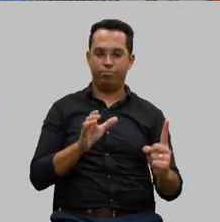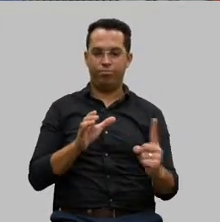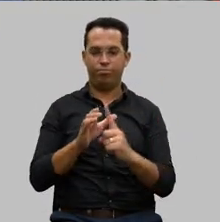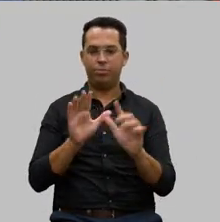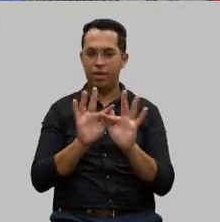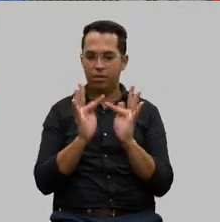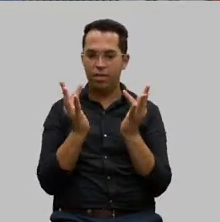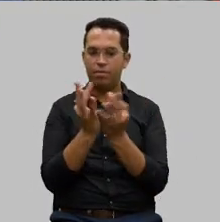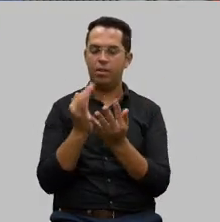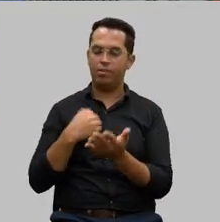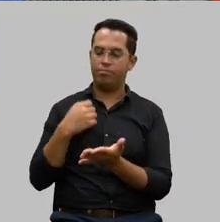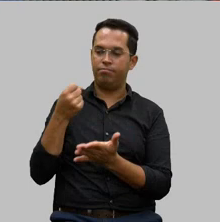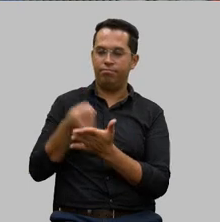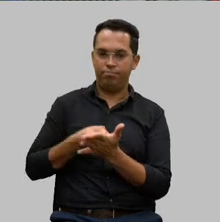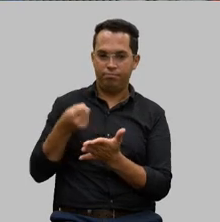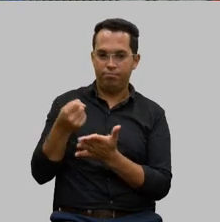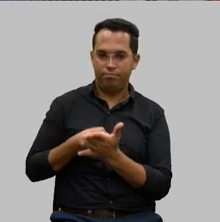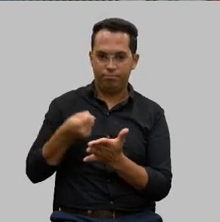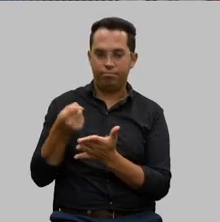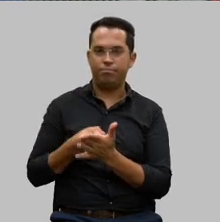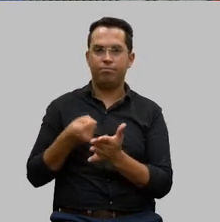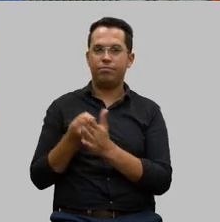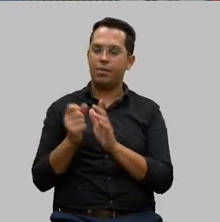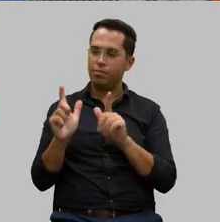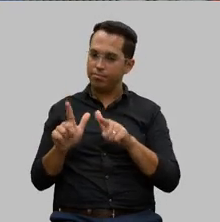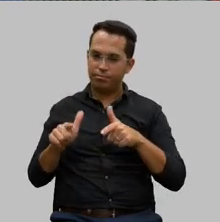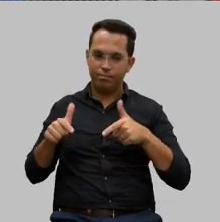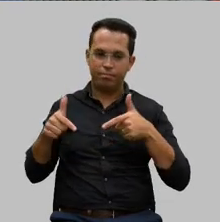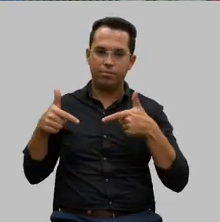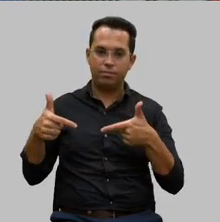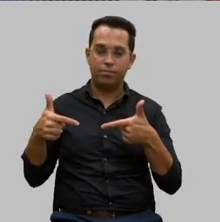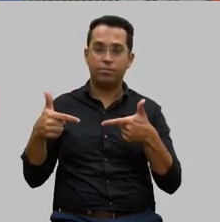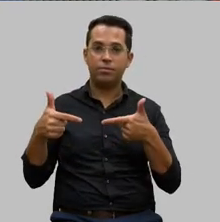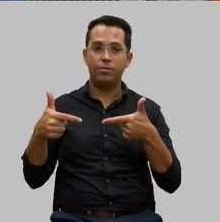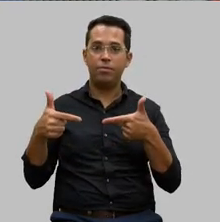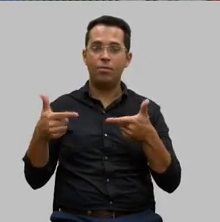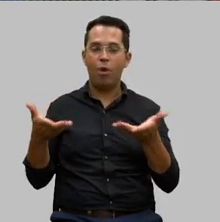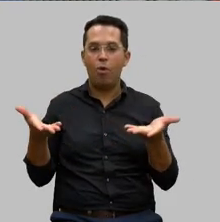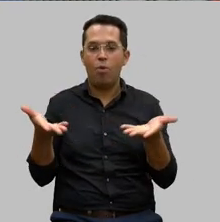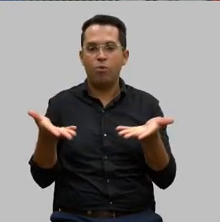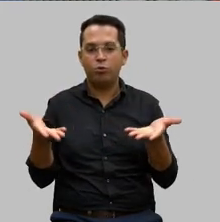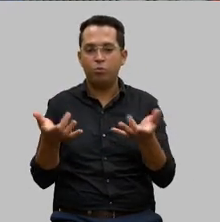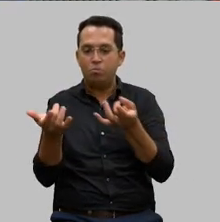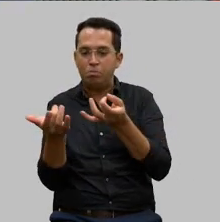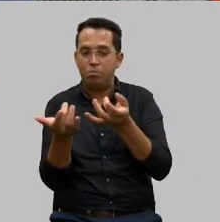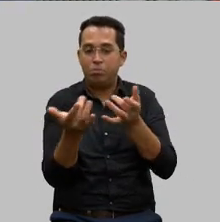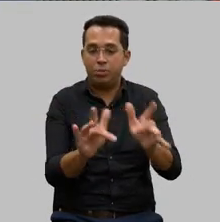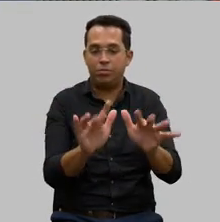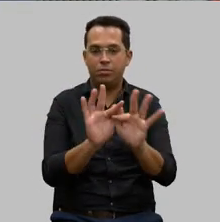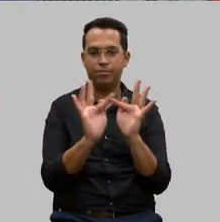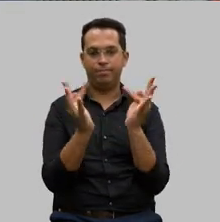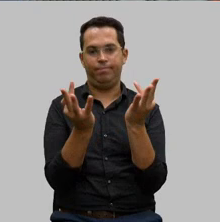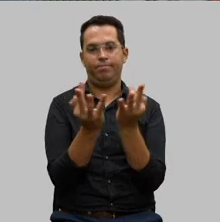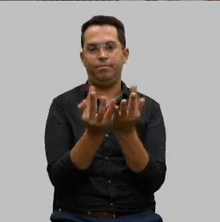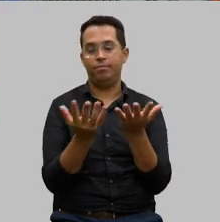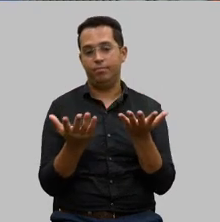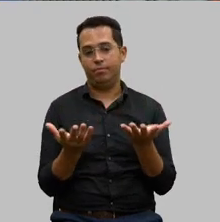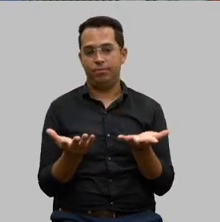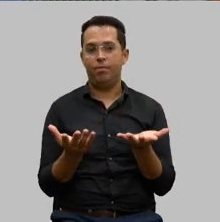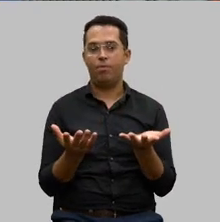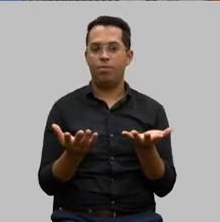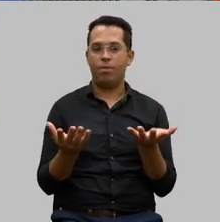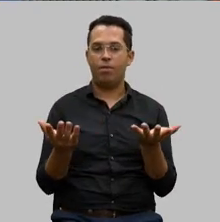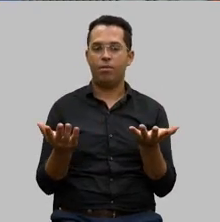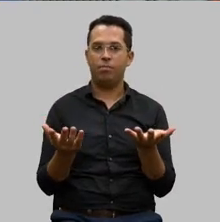muito se sacrificou muito para que aquela família este seja estruturada no dia de hoje